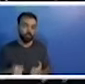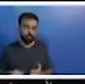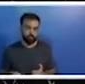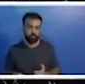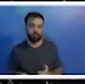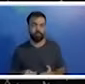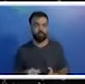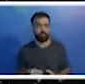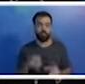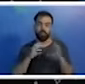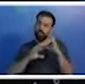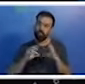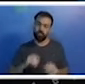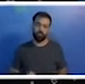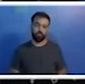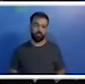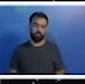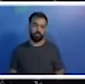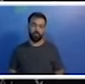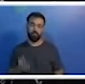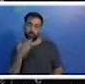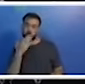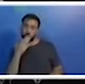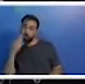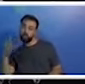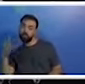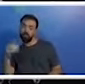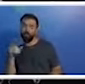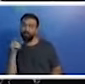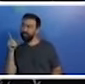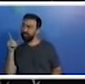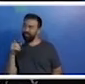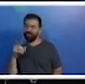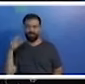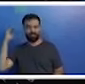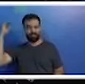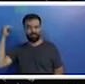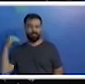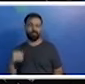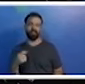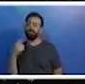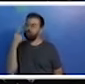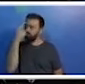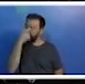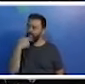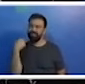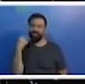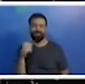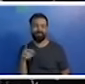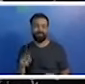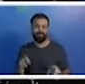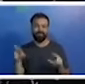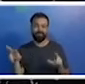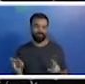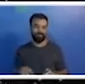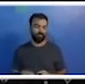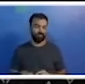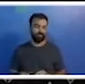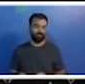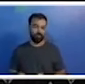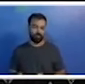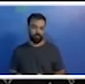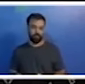amigos vocês se comunicam não é quando vocês querem pedir uma coisa para os pais de vocês vocês também fazem uma carinha né tenho certeza